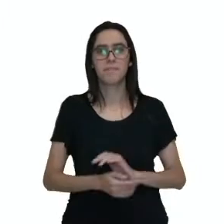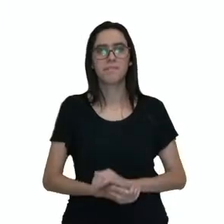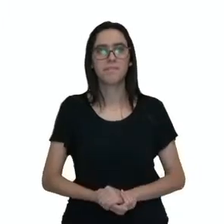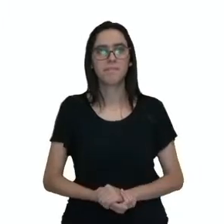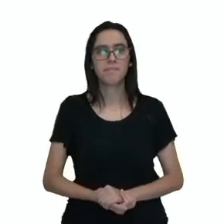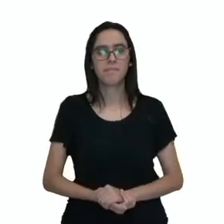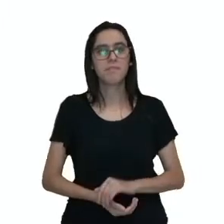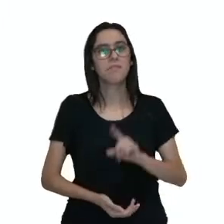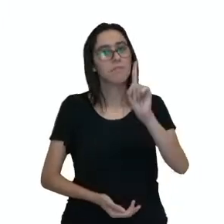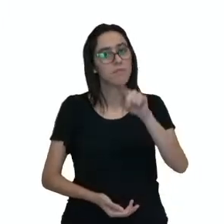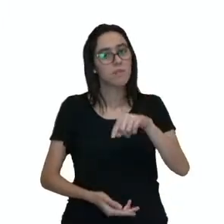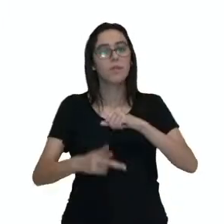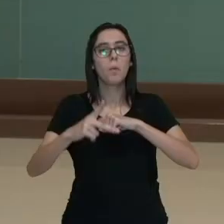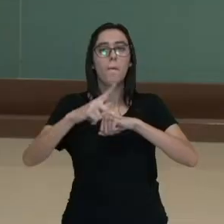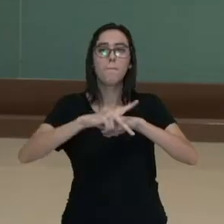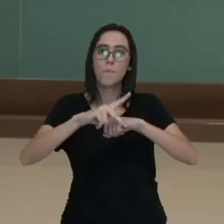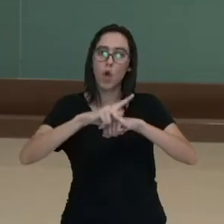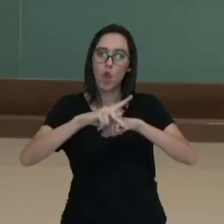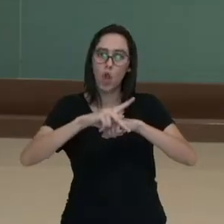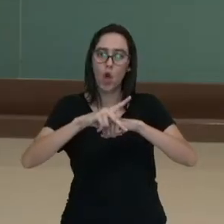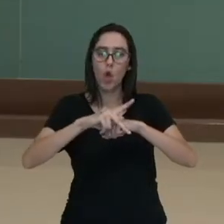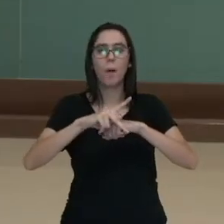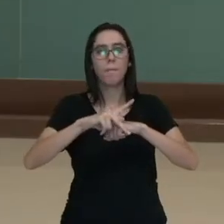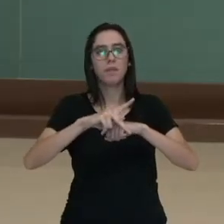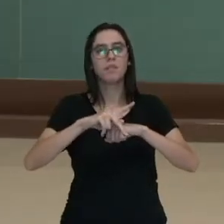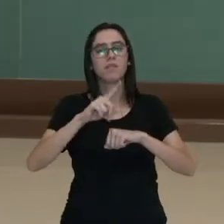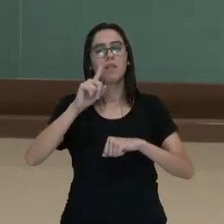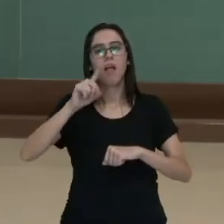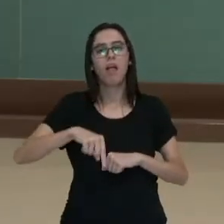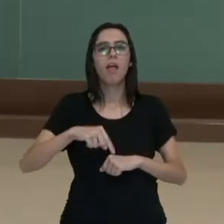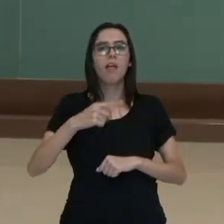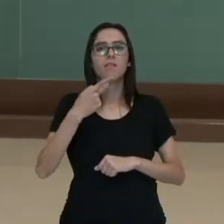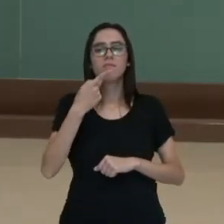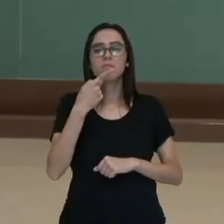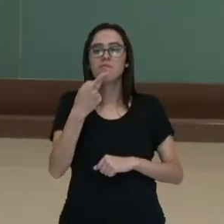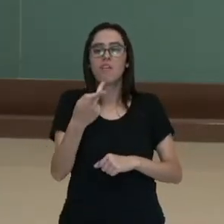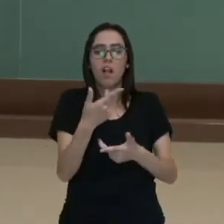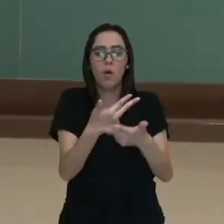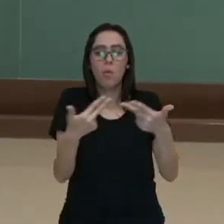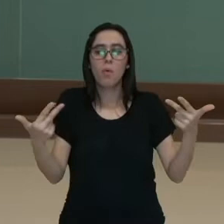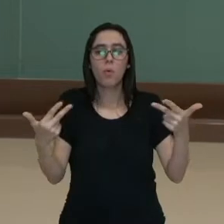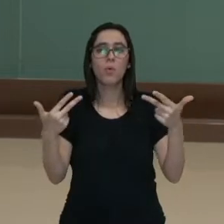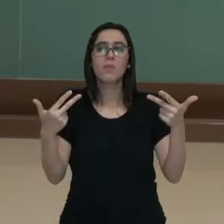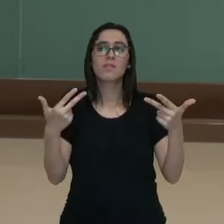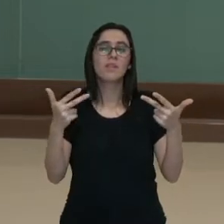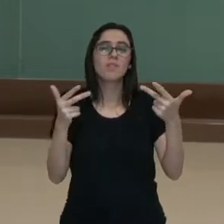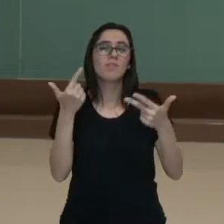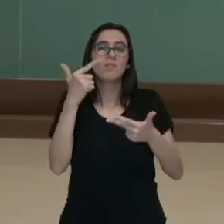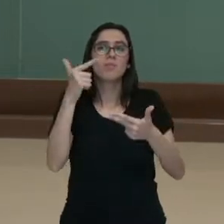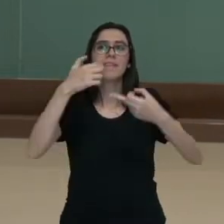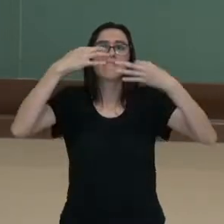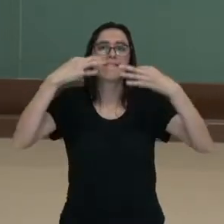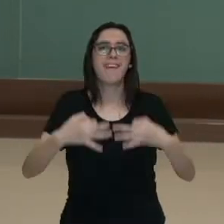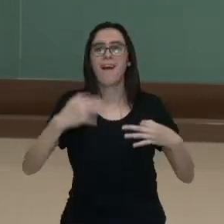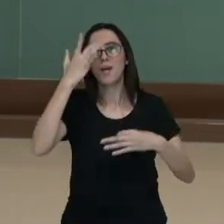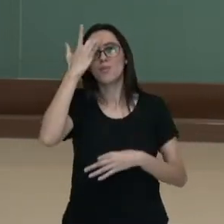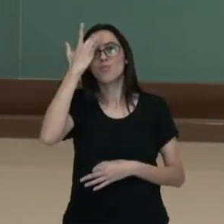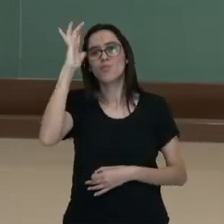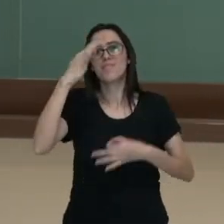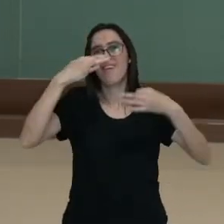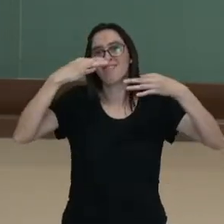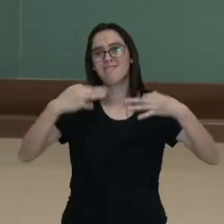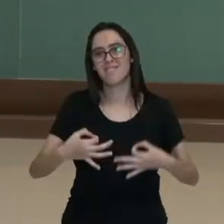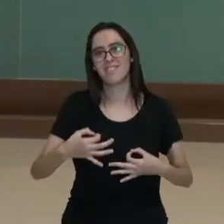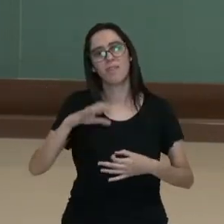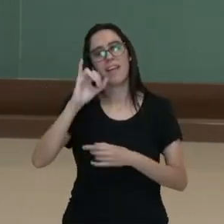Então, pronomes indefinidos, expressar algo que não tem, que é impreciso, certo? Já vem da